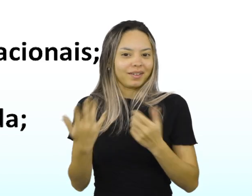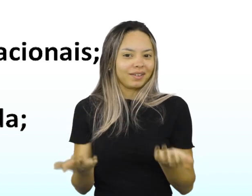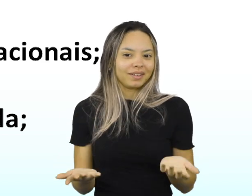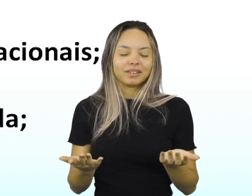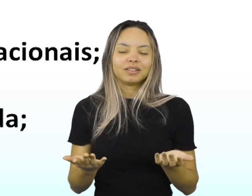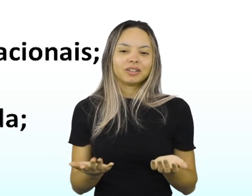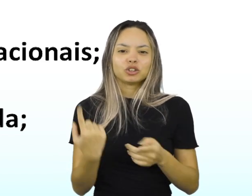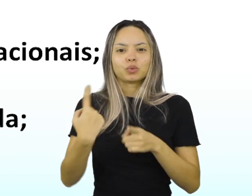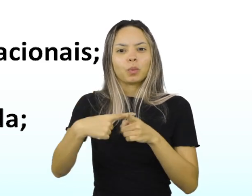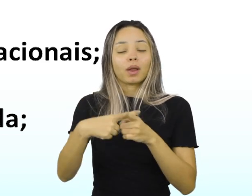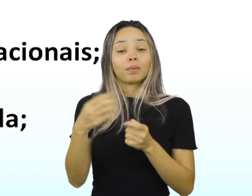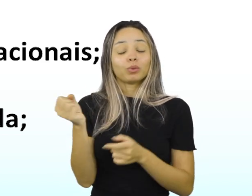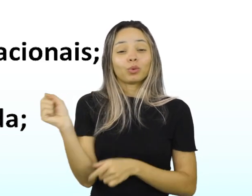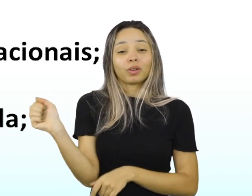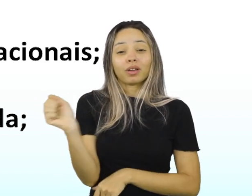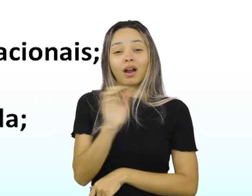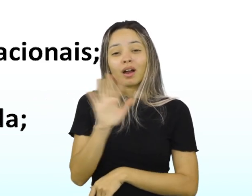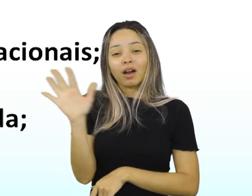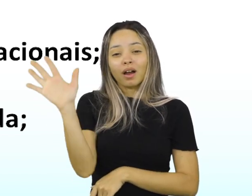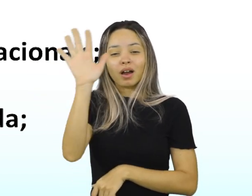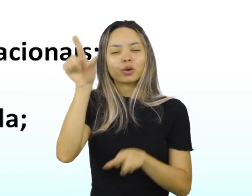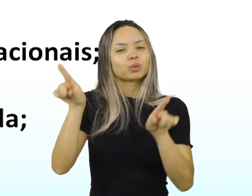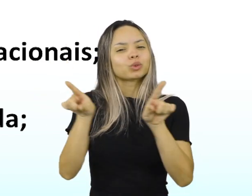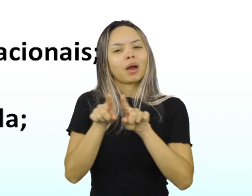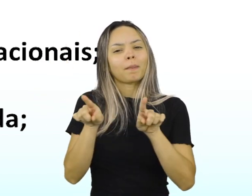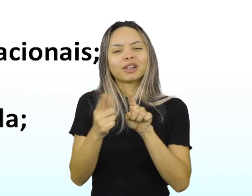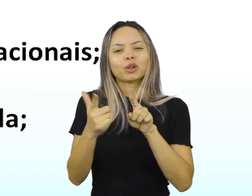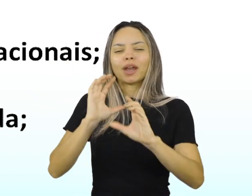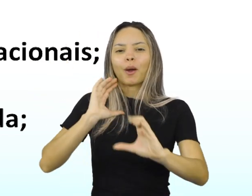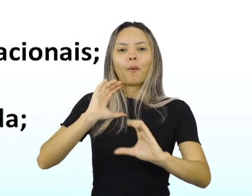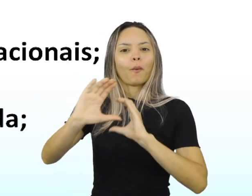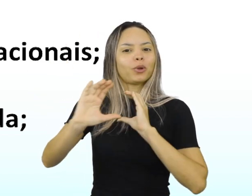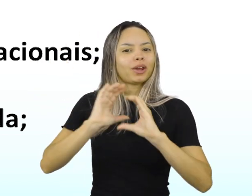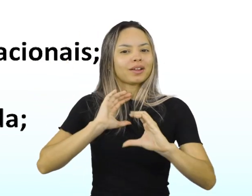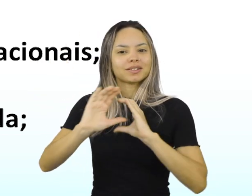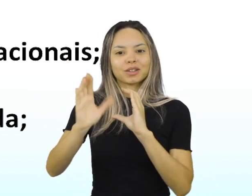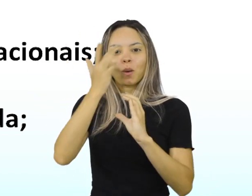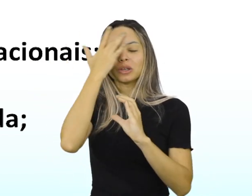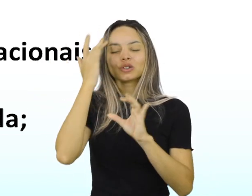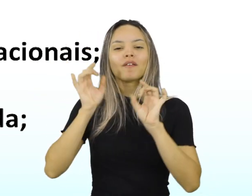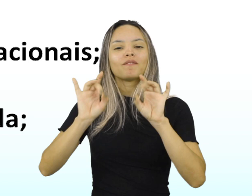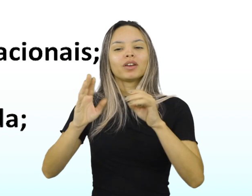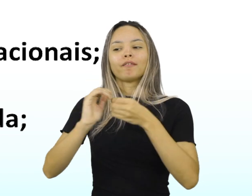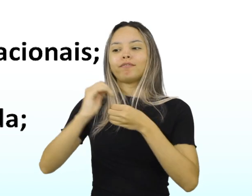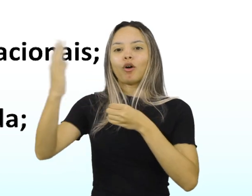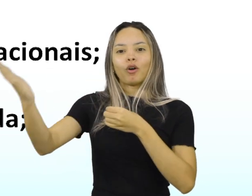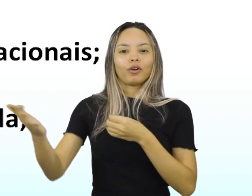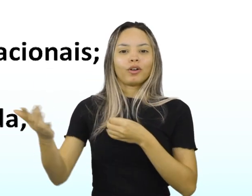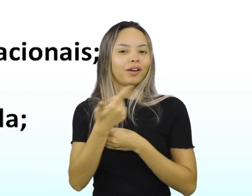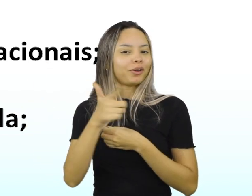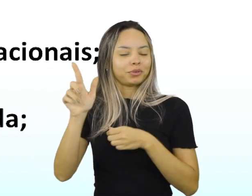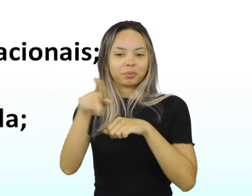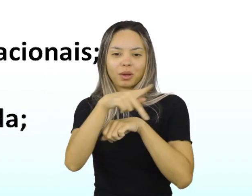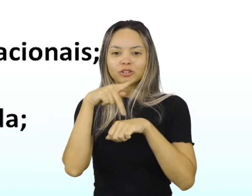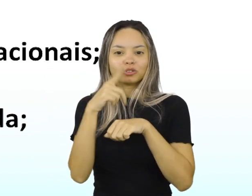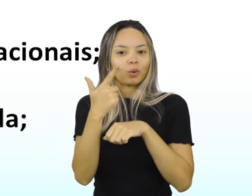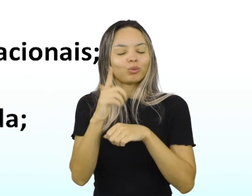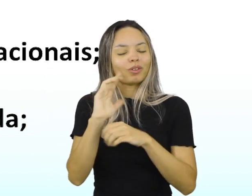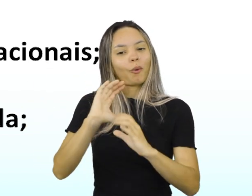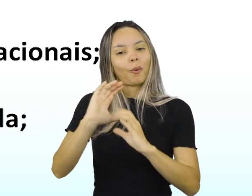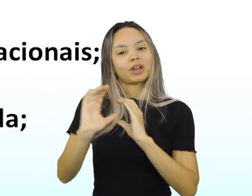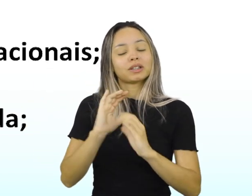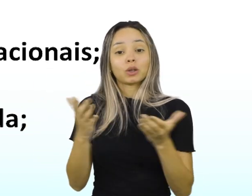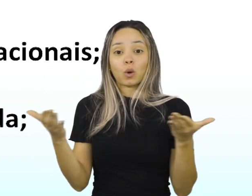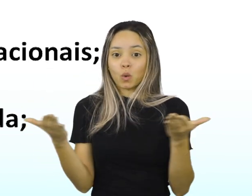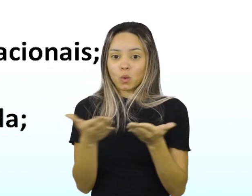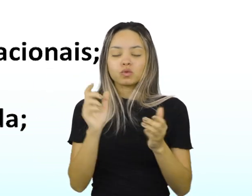muito longe para cá, para o Brasil. E segundo que você não tinha nem comunicação com o empreendedor, com o comerciante lá do outro lado, né?